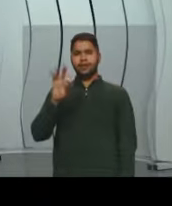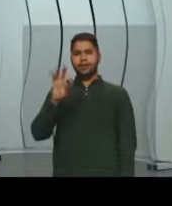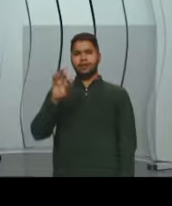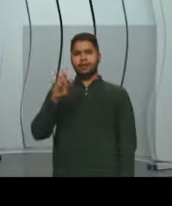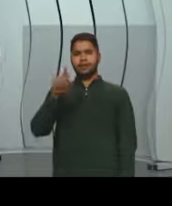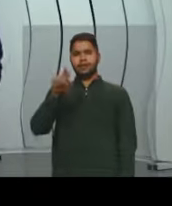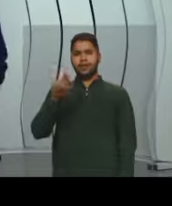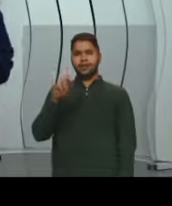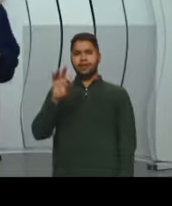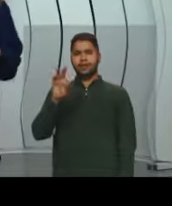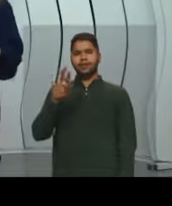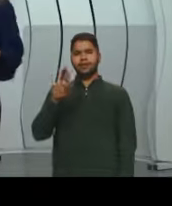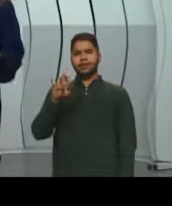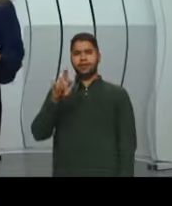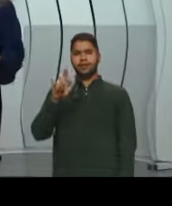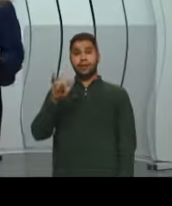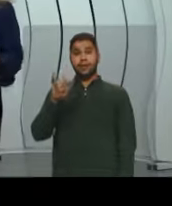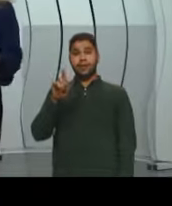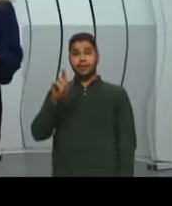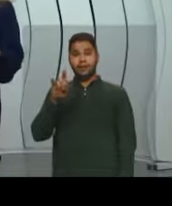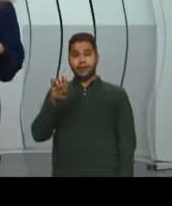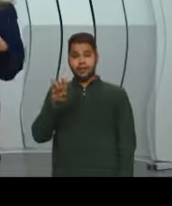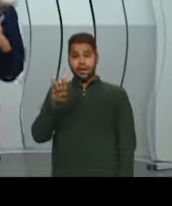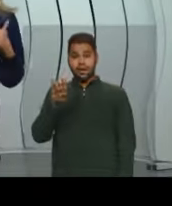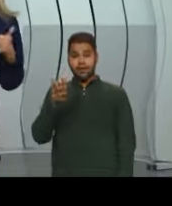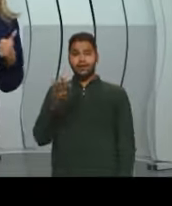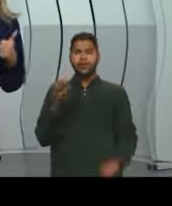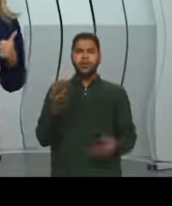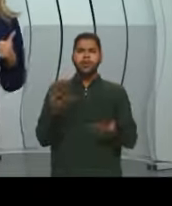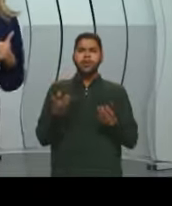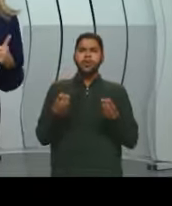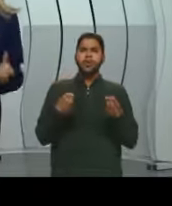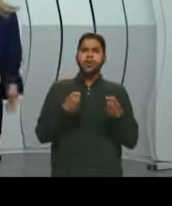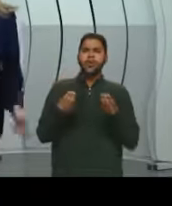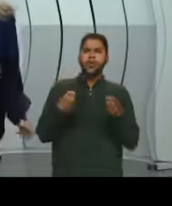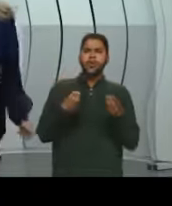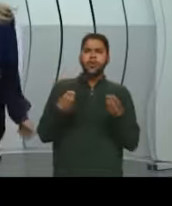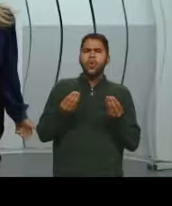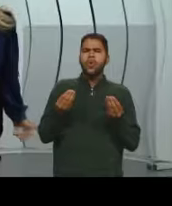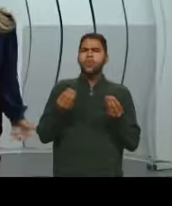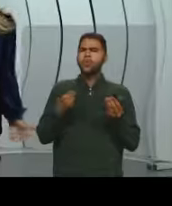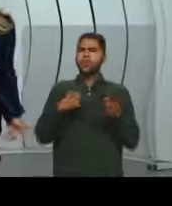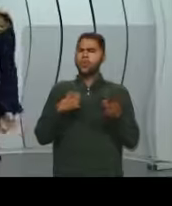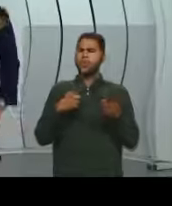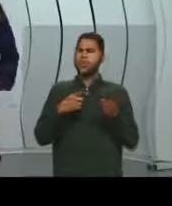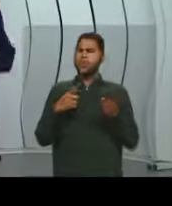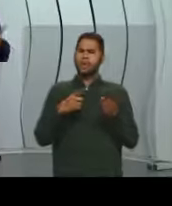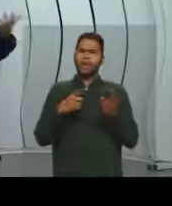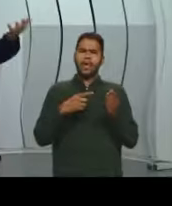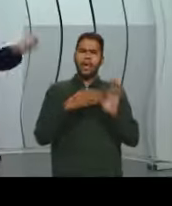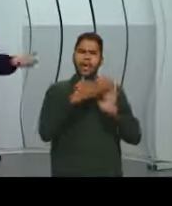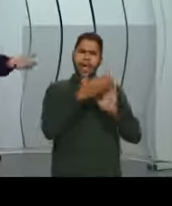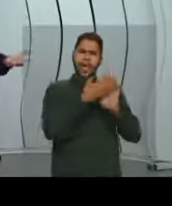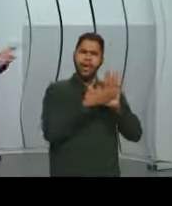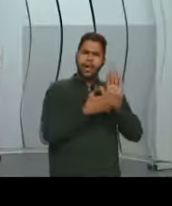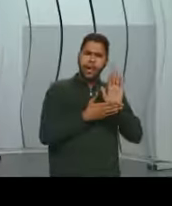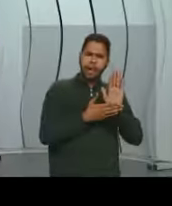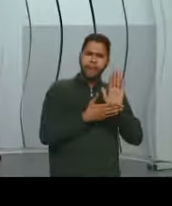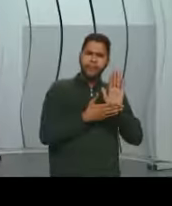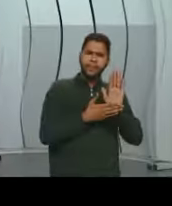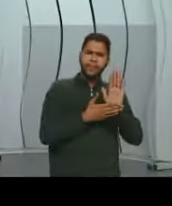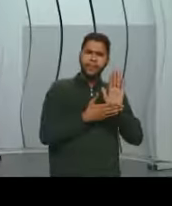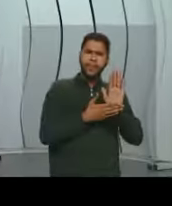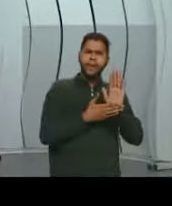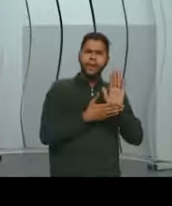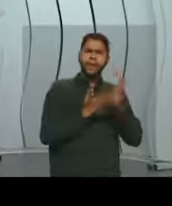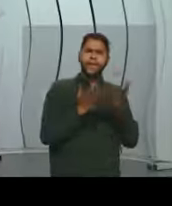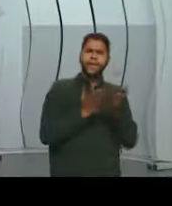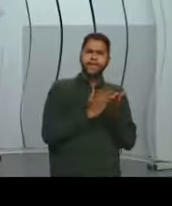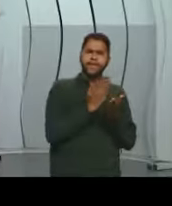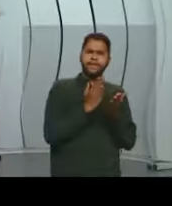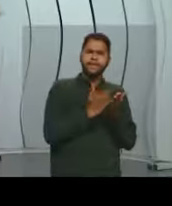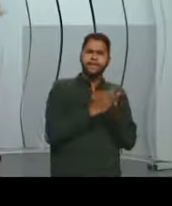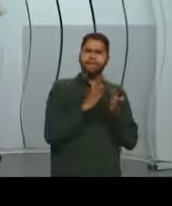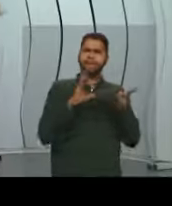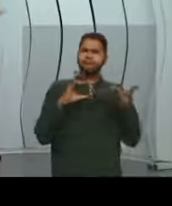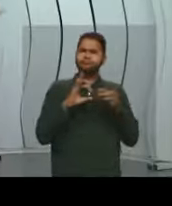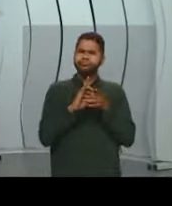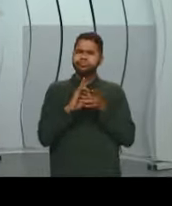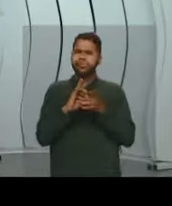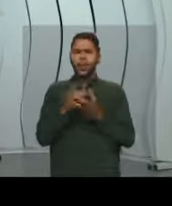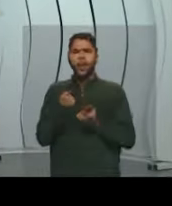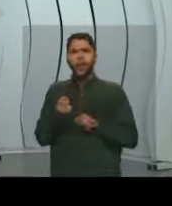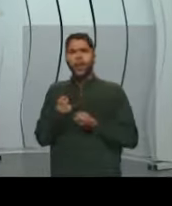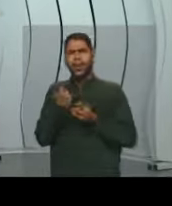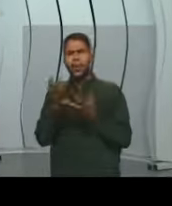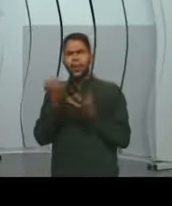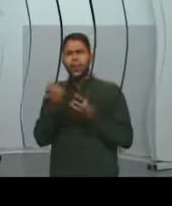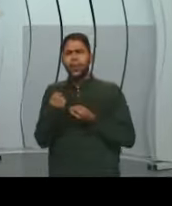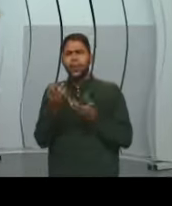revista está dialogando com um poema, antes eu preciso o quê? Conhecer o poema. Senão eu vou ler isso aqui. A